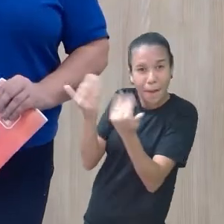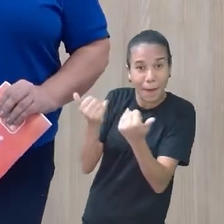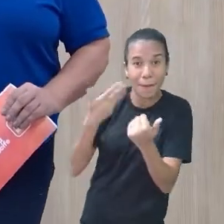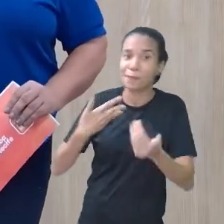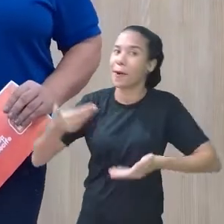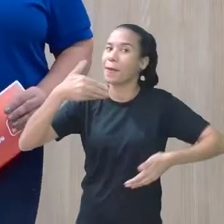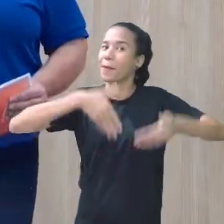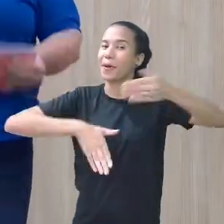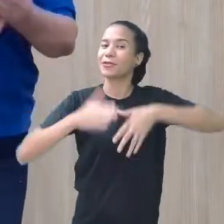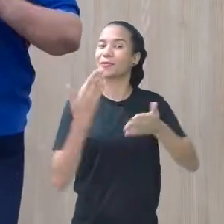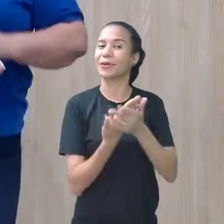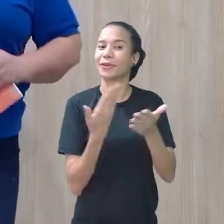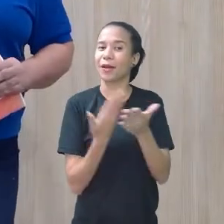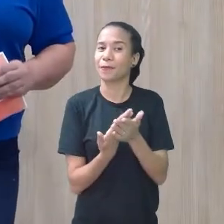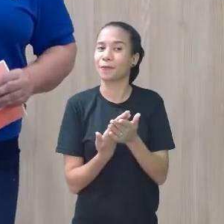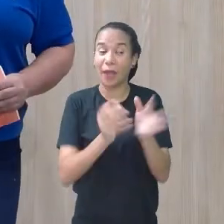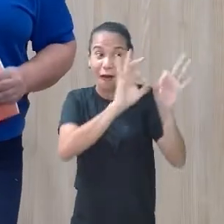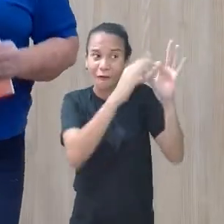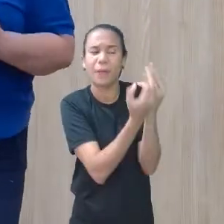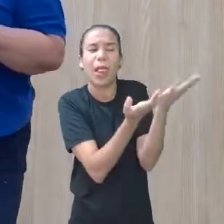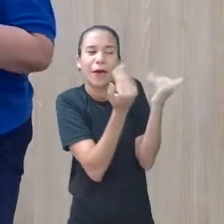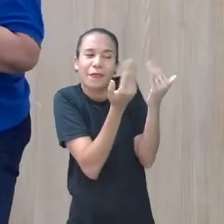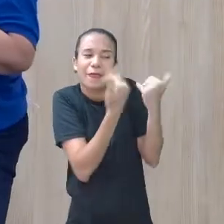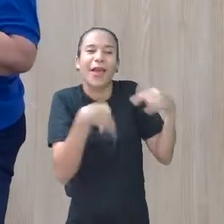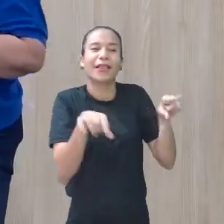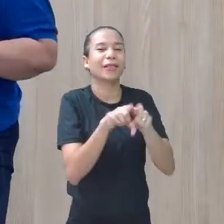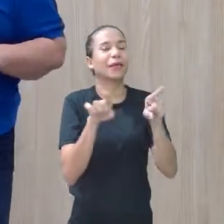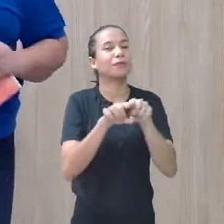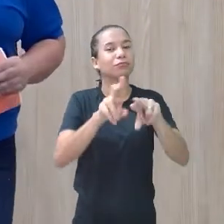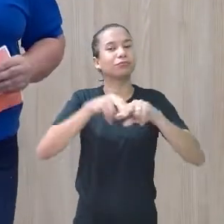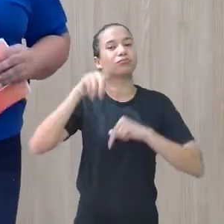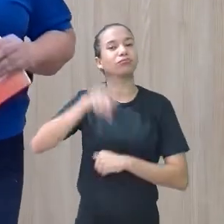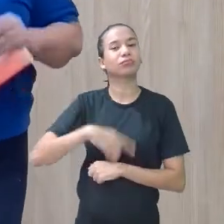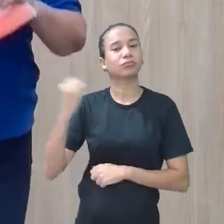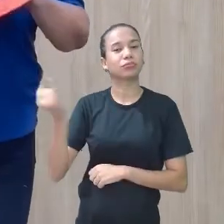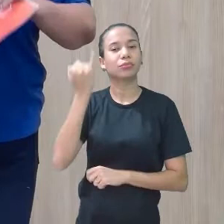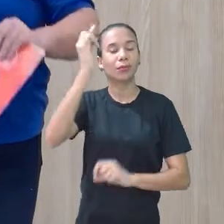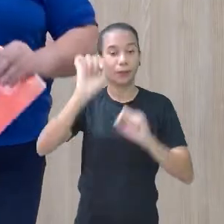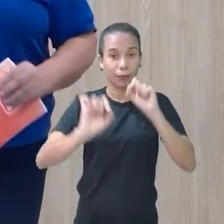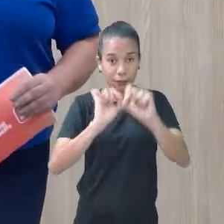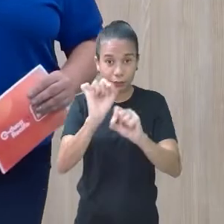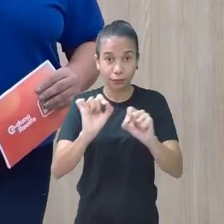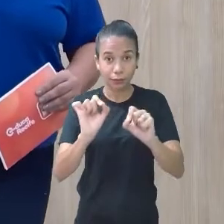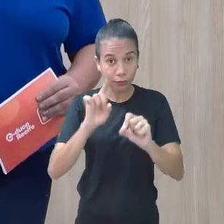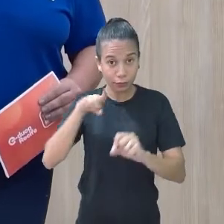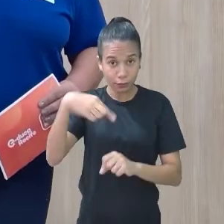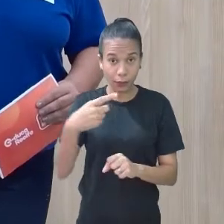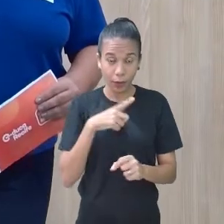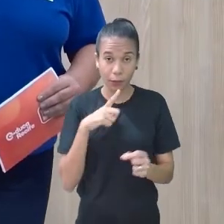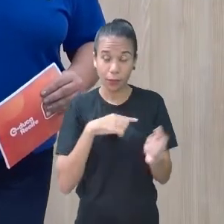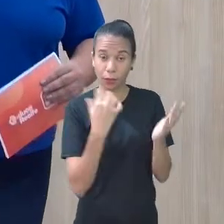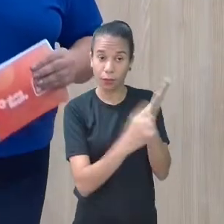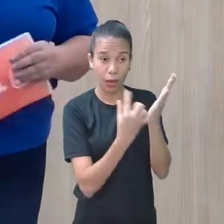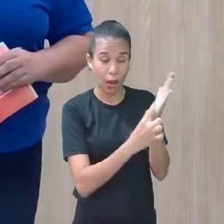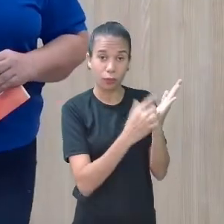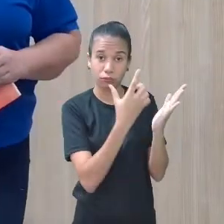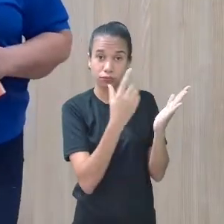para participar da nossa aula, chama a família. Então, é importante saber que, depois que vocês baixarem,